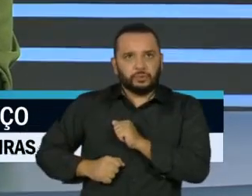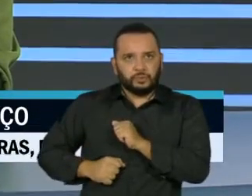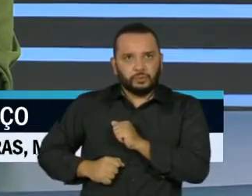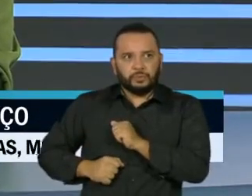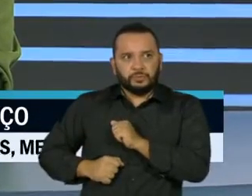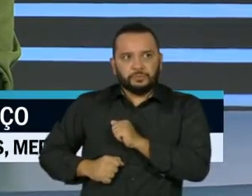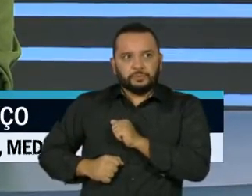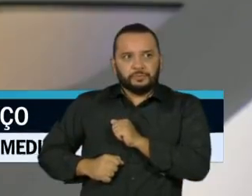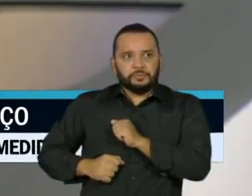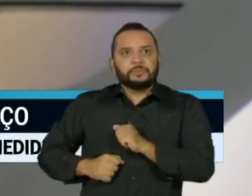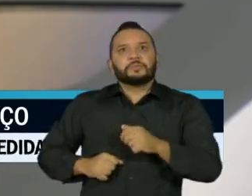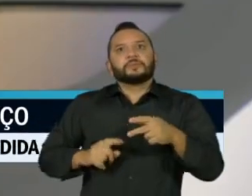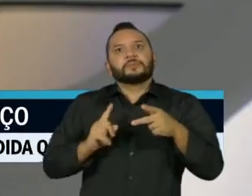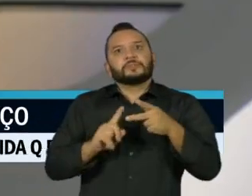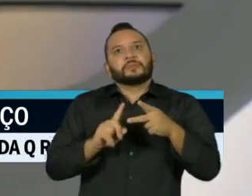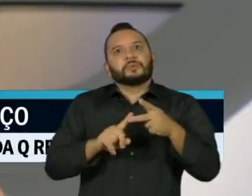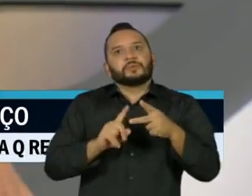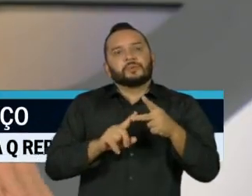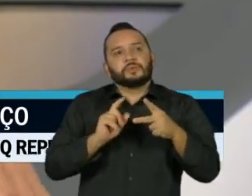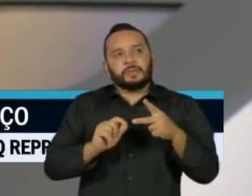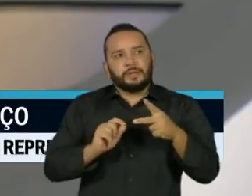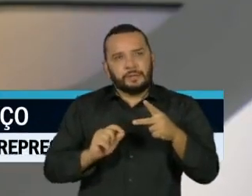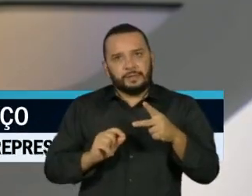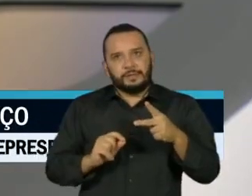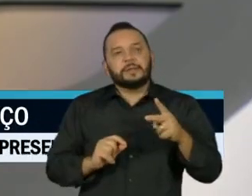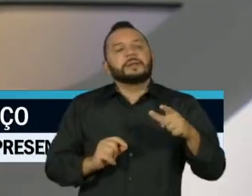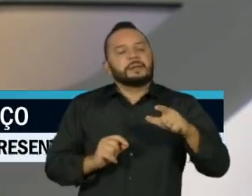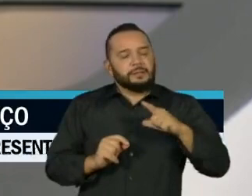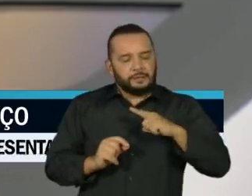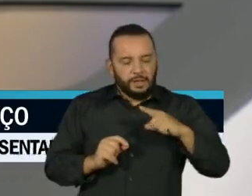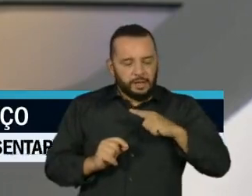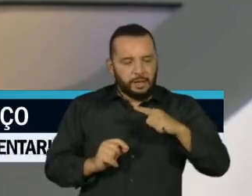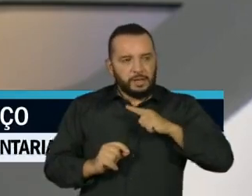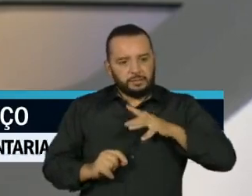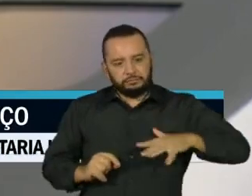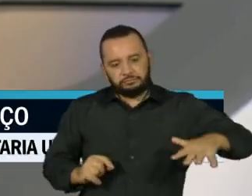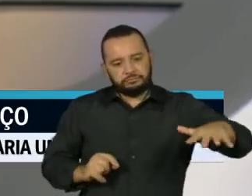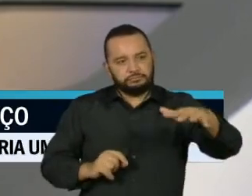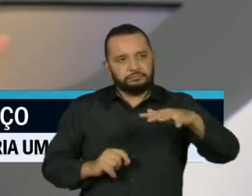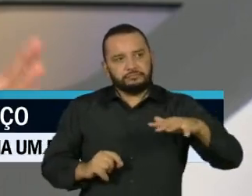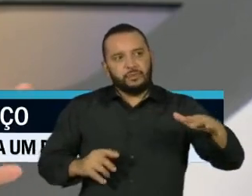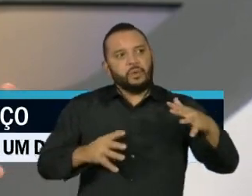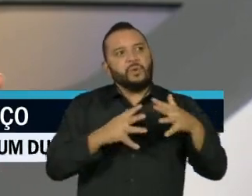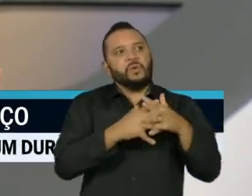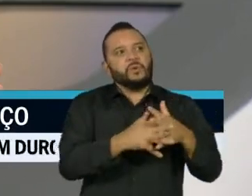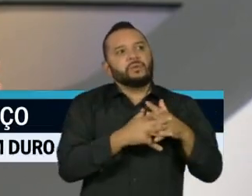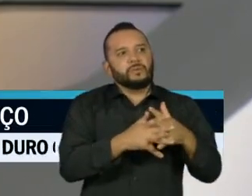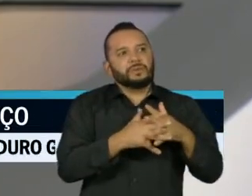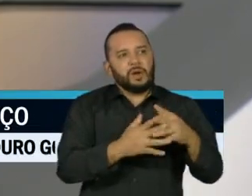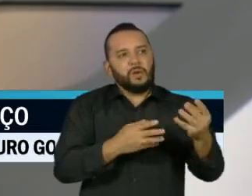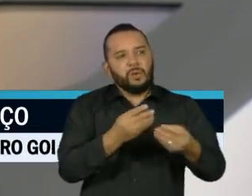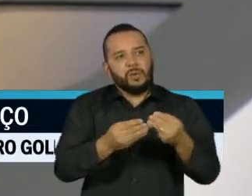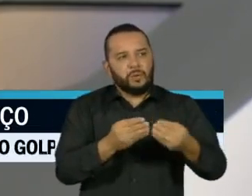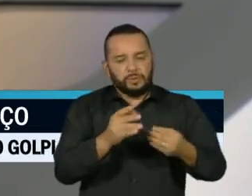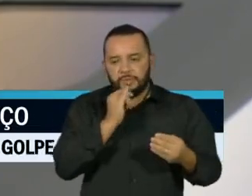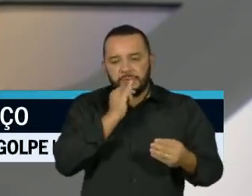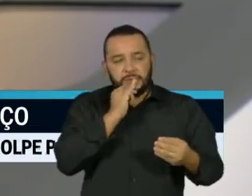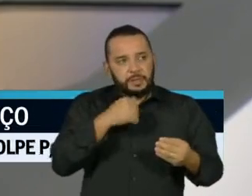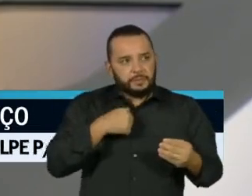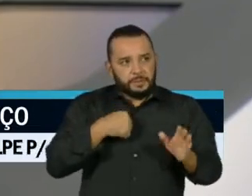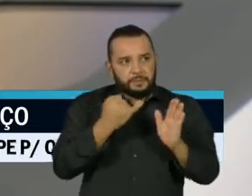primeiro lugar segundo lugar tem um imbróglio muito forte na repartição dos tributos